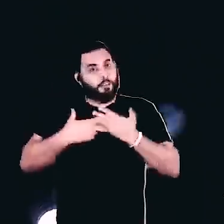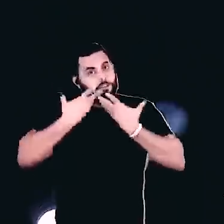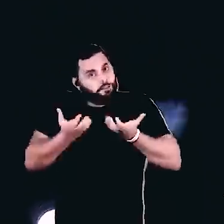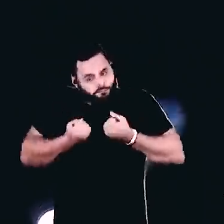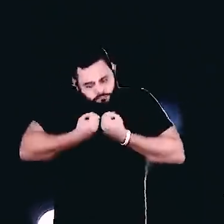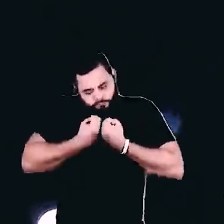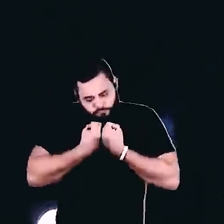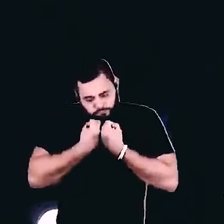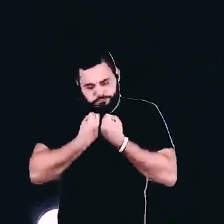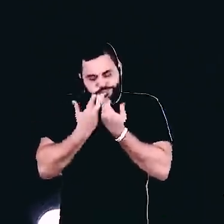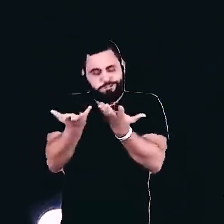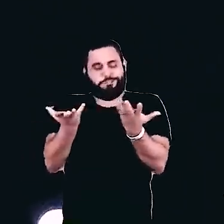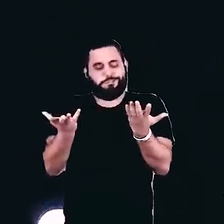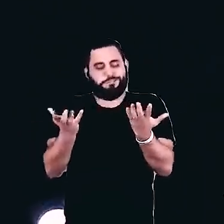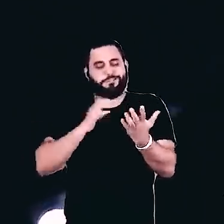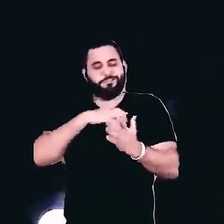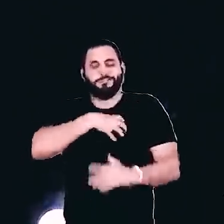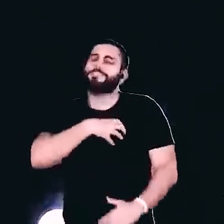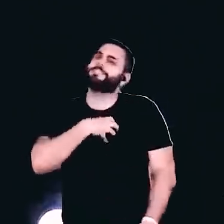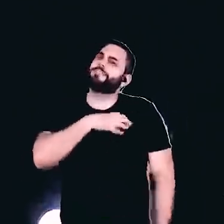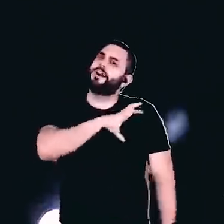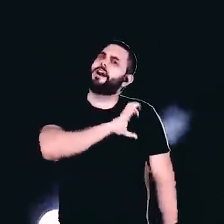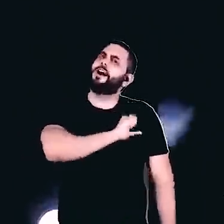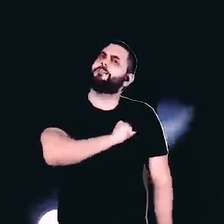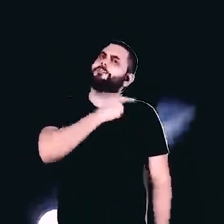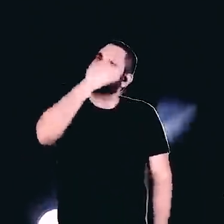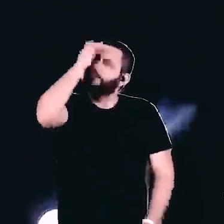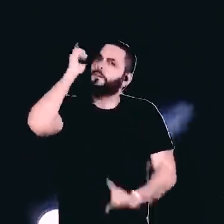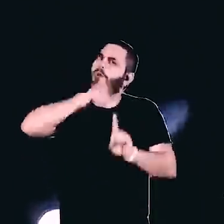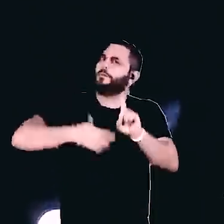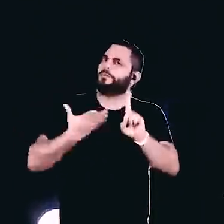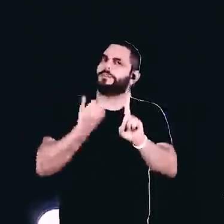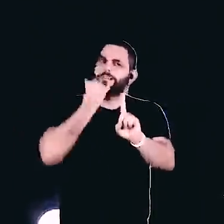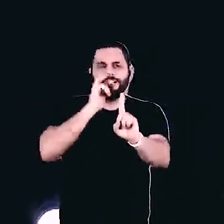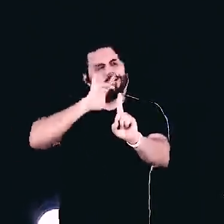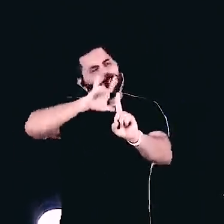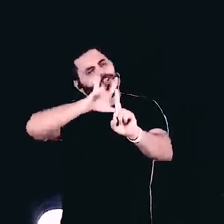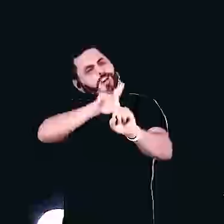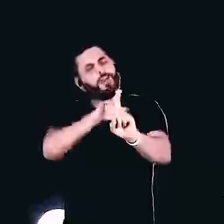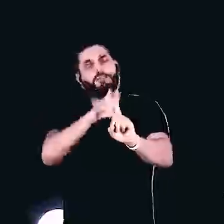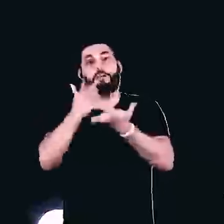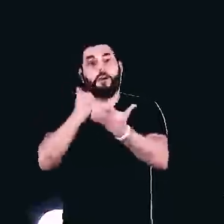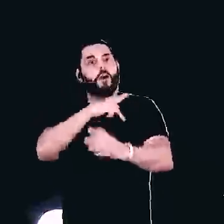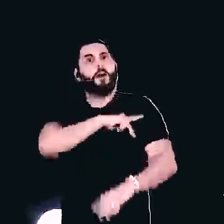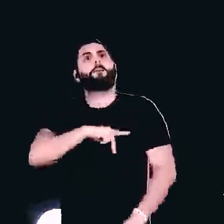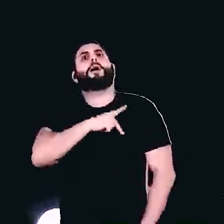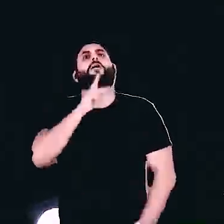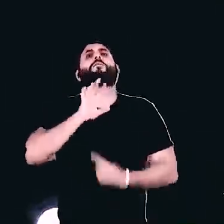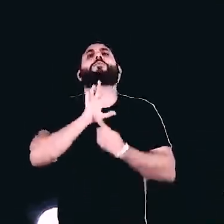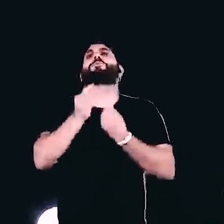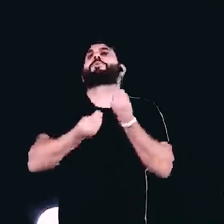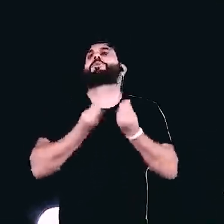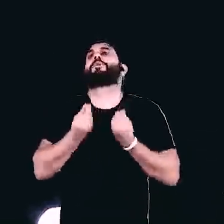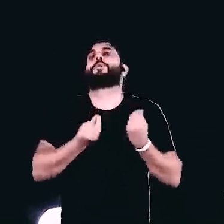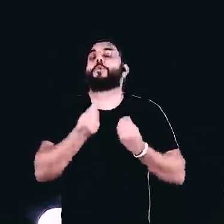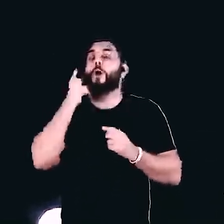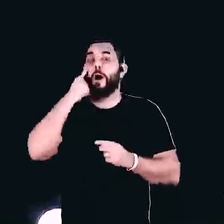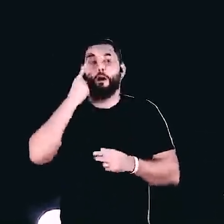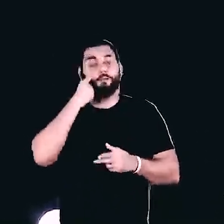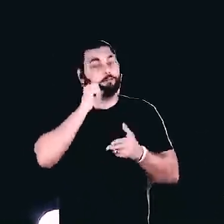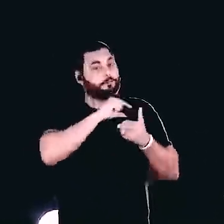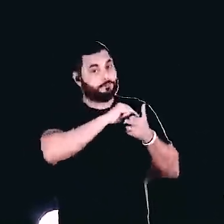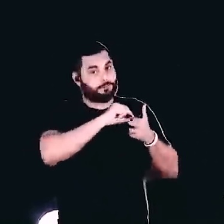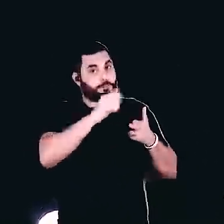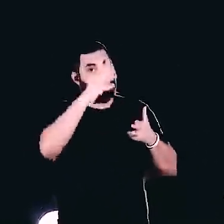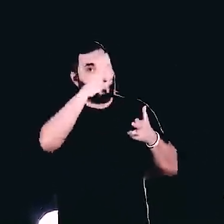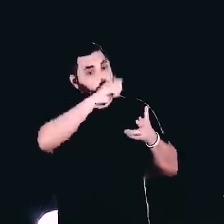fora todo o seu amor e apreço por alguma pessoa? Como foi que Paulo nos mostrou isso? Veja que no versículo 4